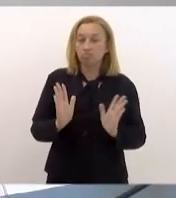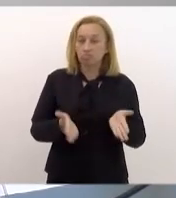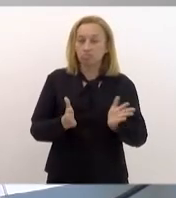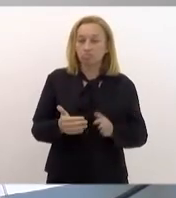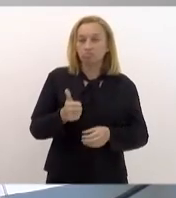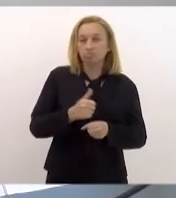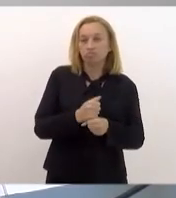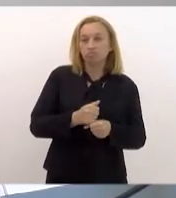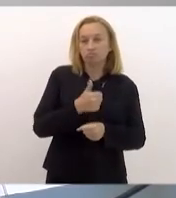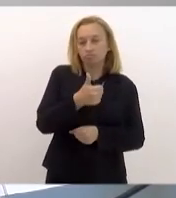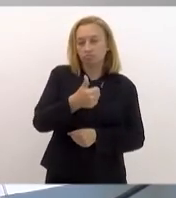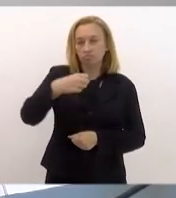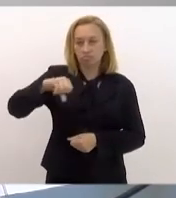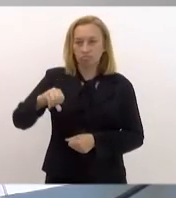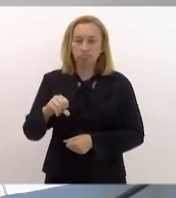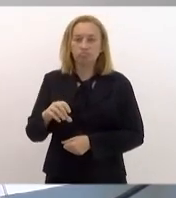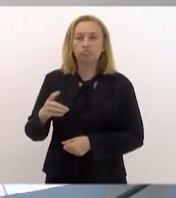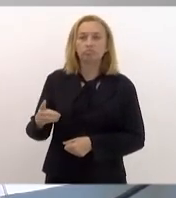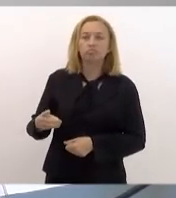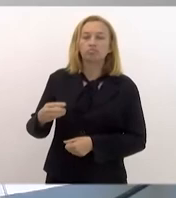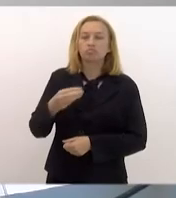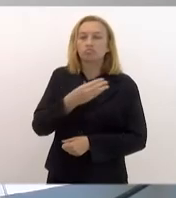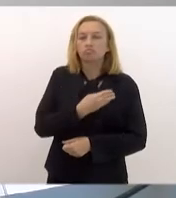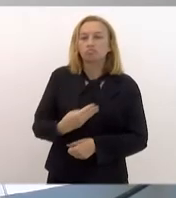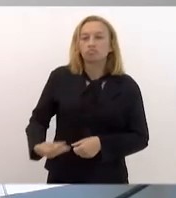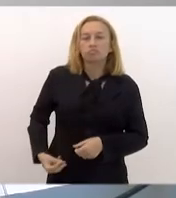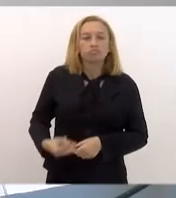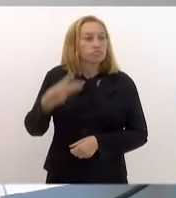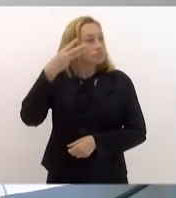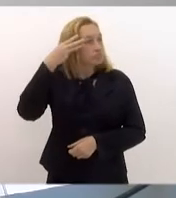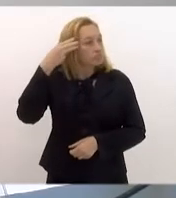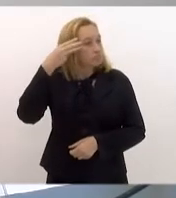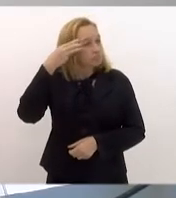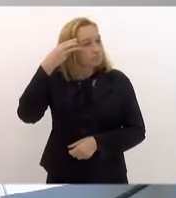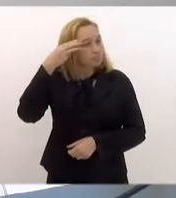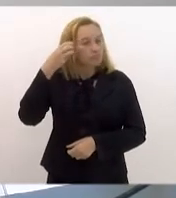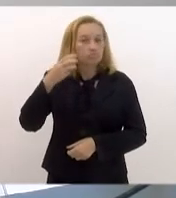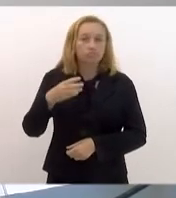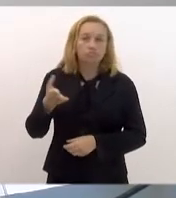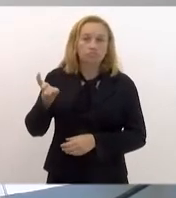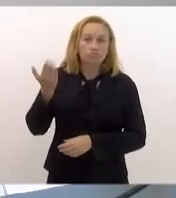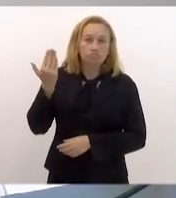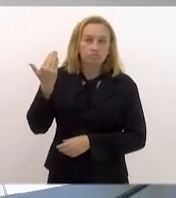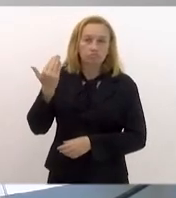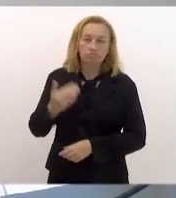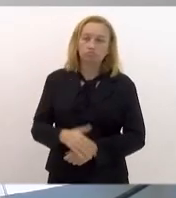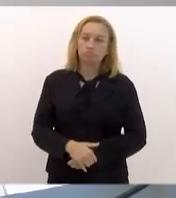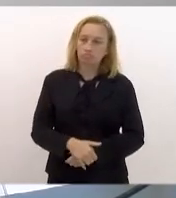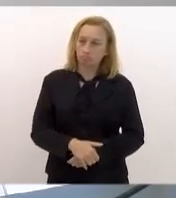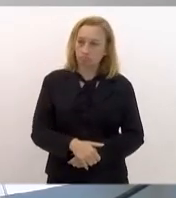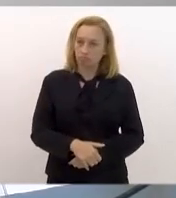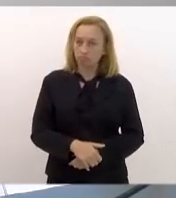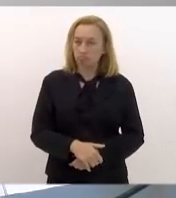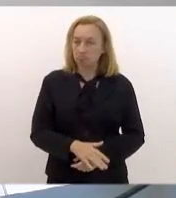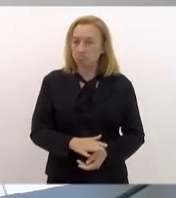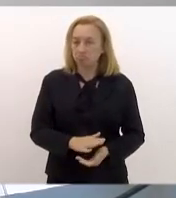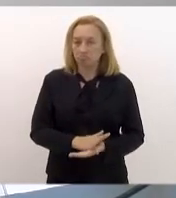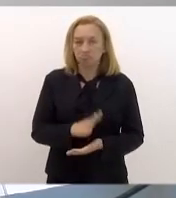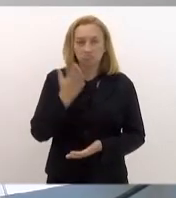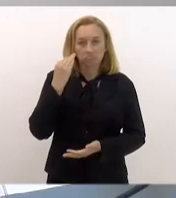19, o governador Wilson Witzel, à época, sem mais nada o que